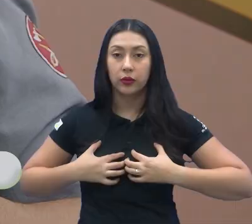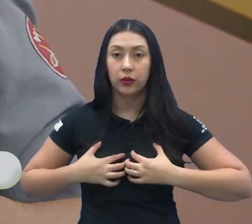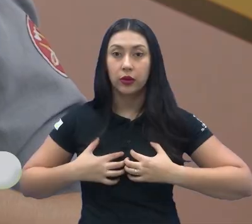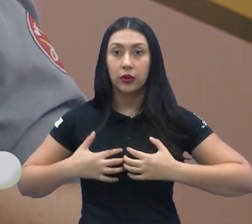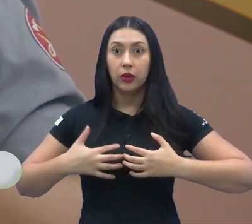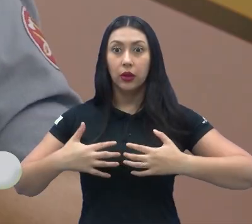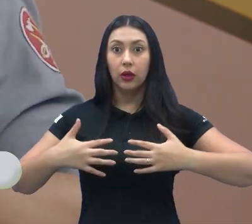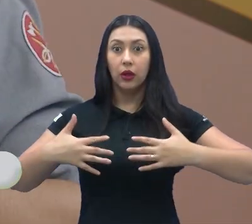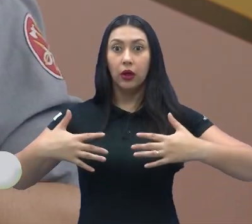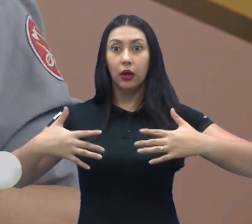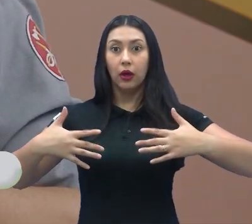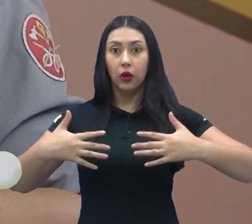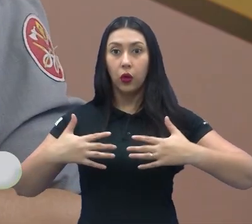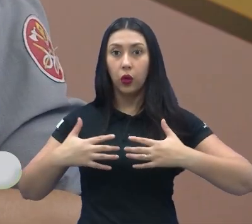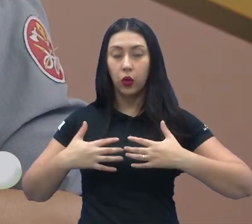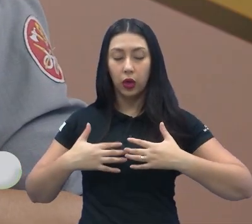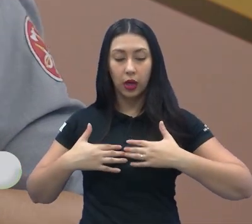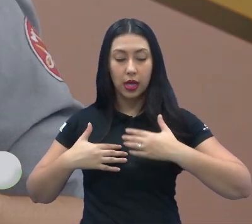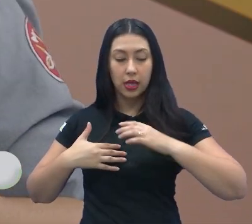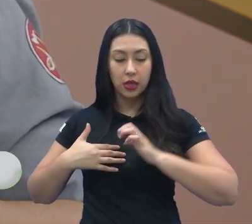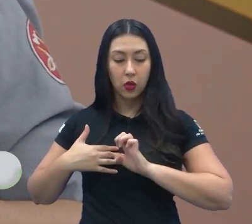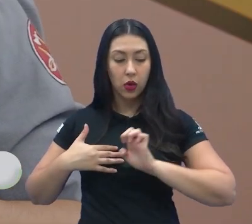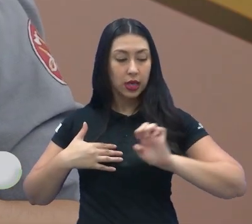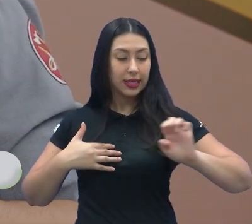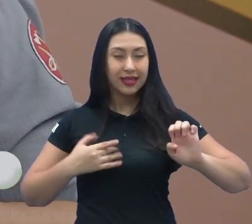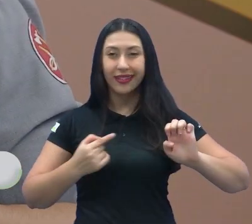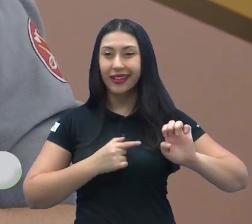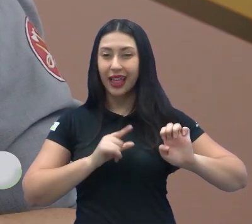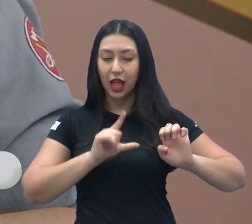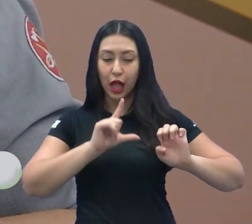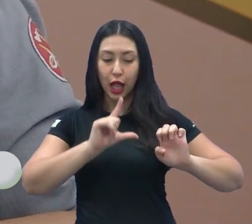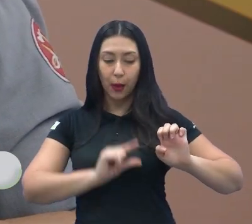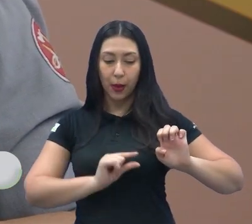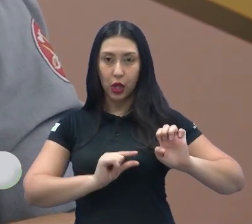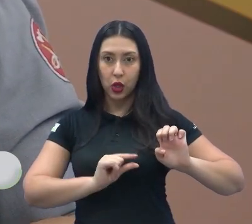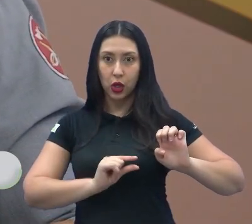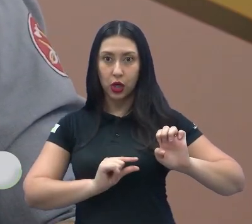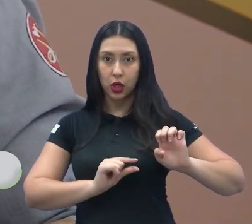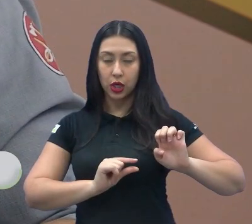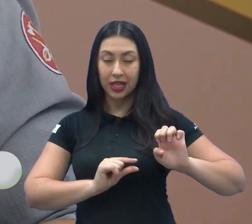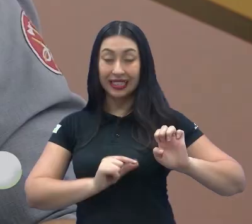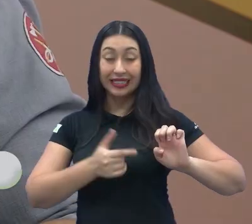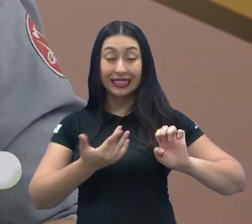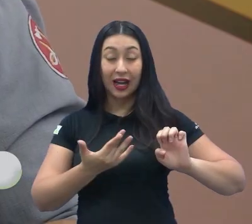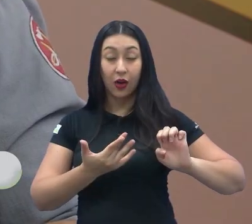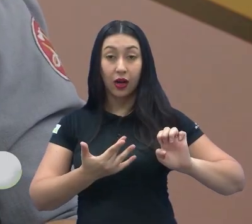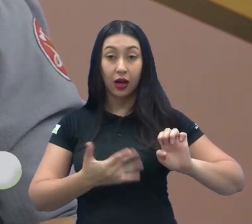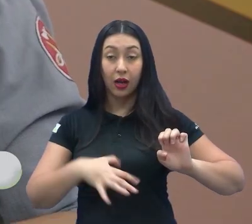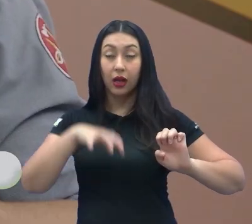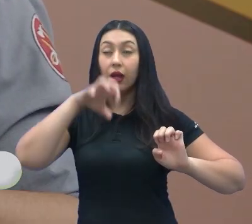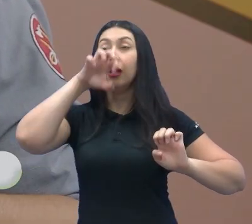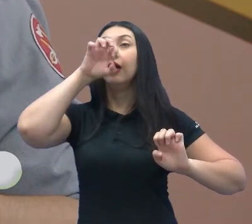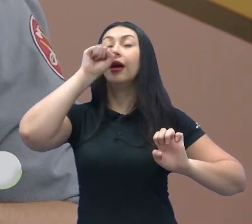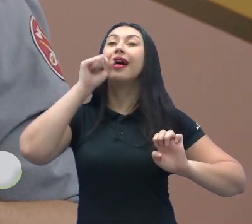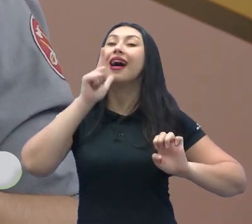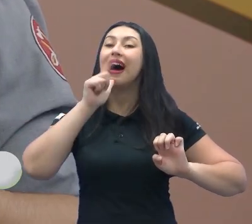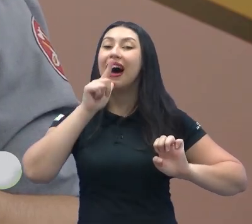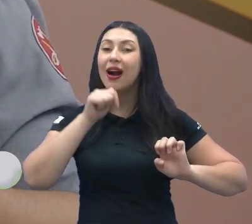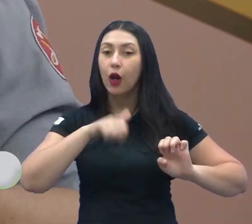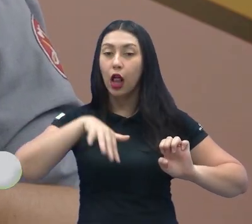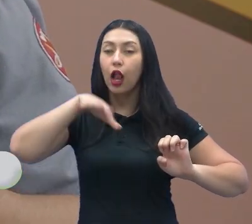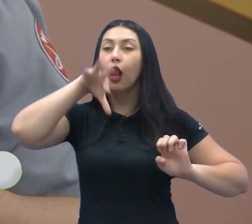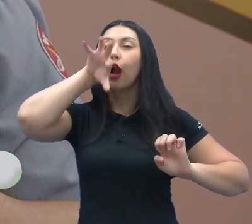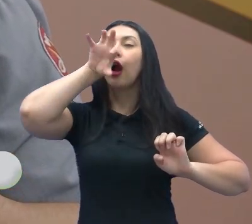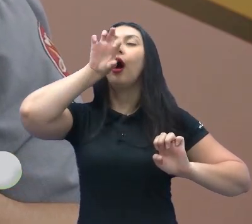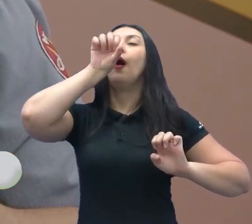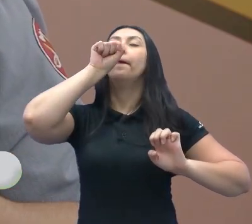os pulmões, do lado esquerdo, ele é um pouco menor. Então, quando a pessoa se afoga, ela está respirando água, está